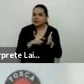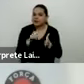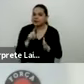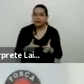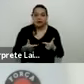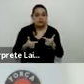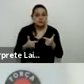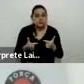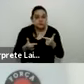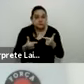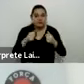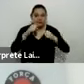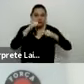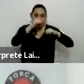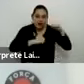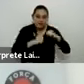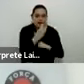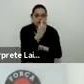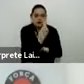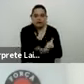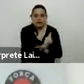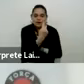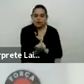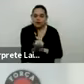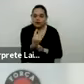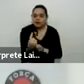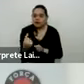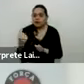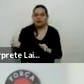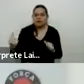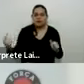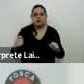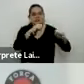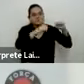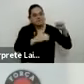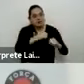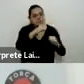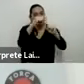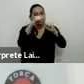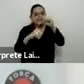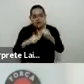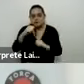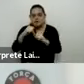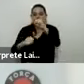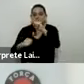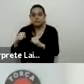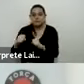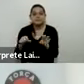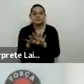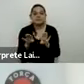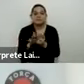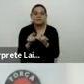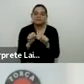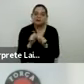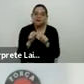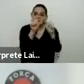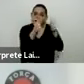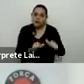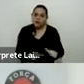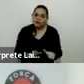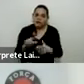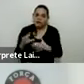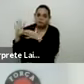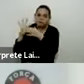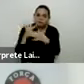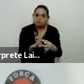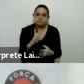por fábrica. E ele faz também uma análise conjuntural política, demonstrando